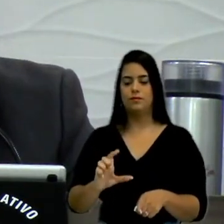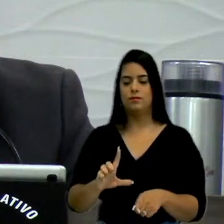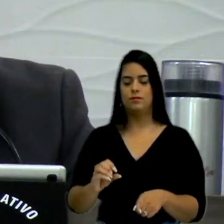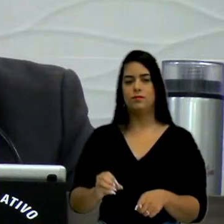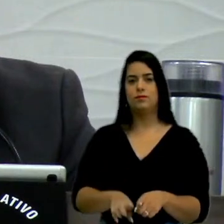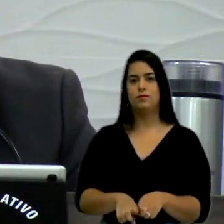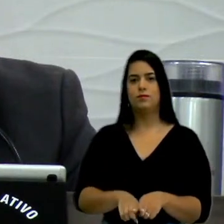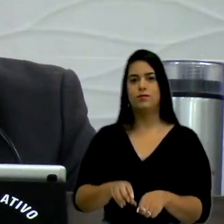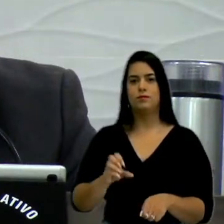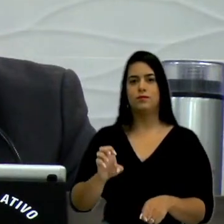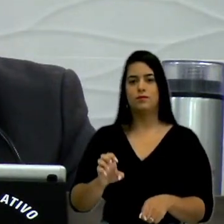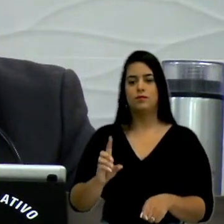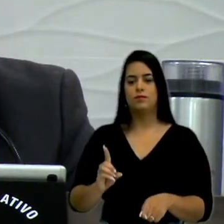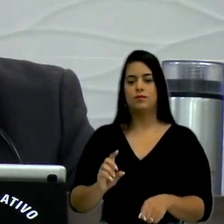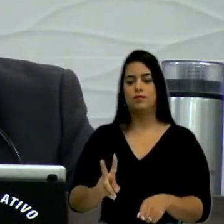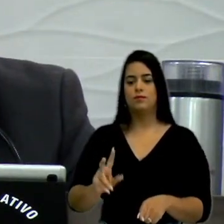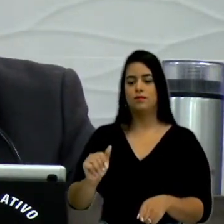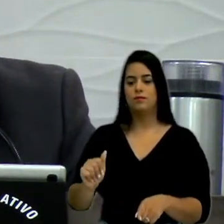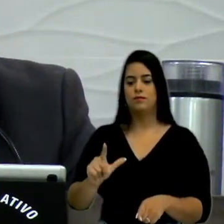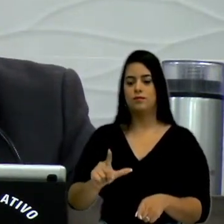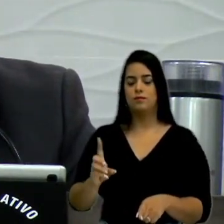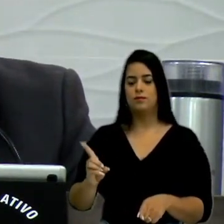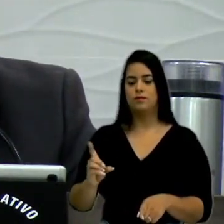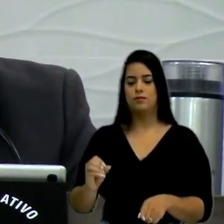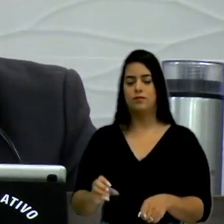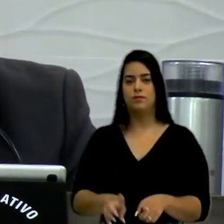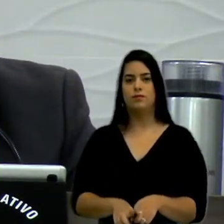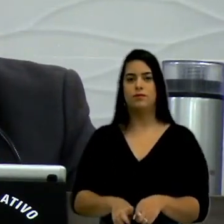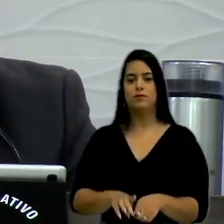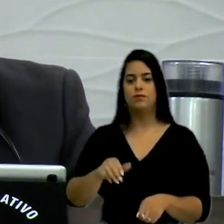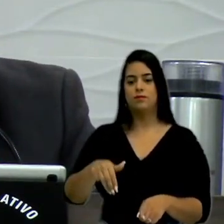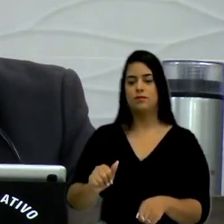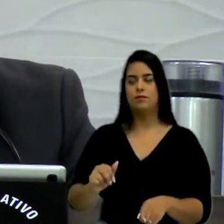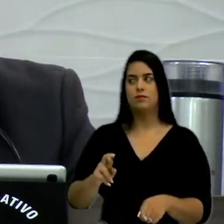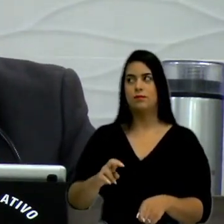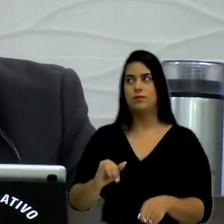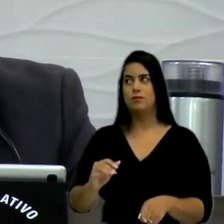Edivaldo Batista, Tata Piaba, Maria do Carmo,